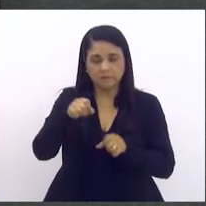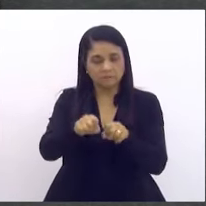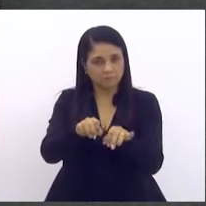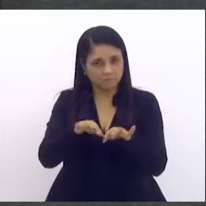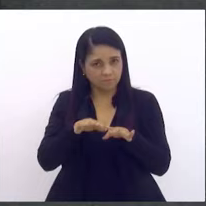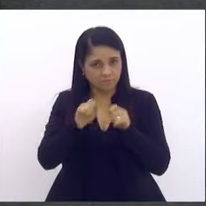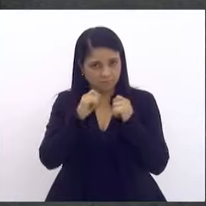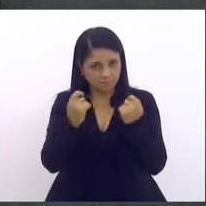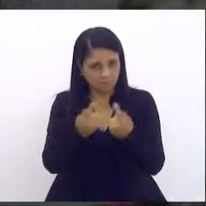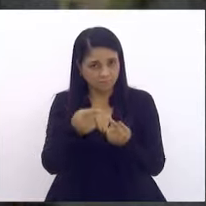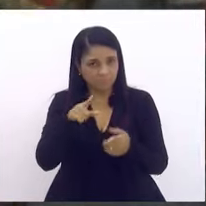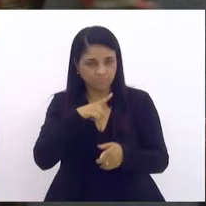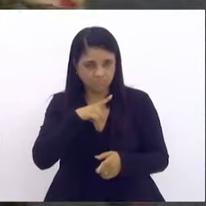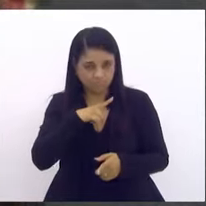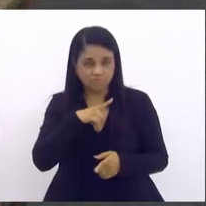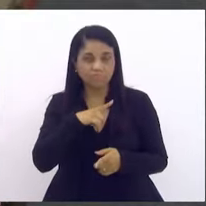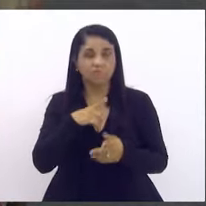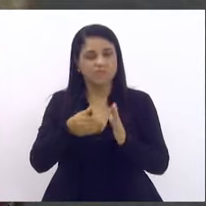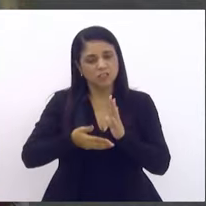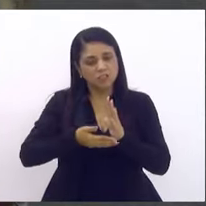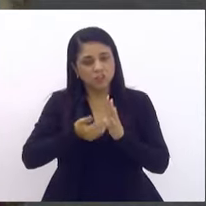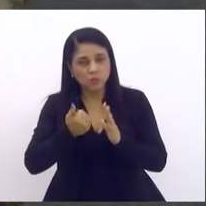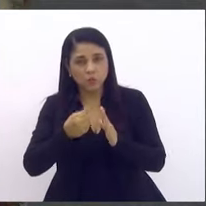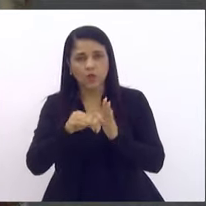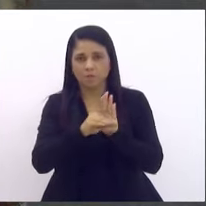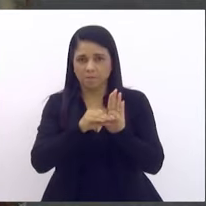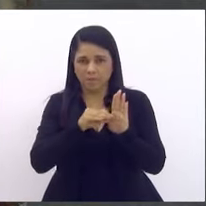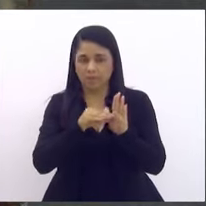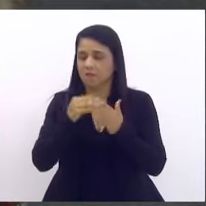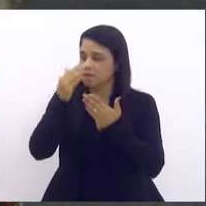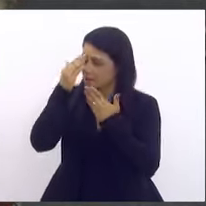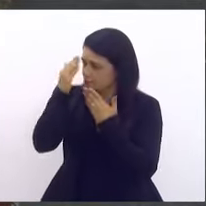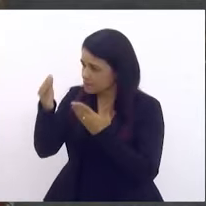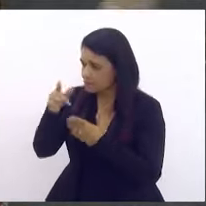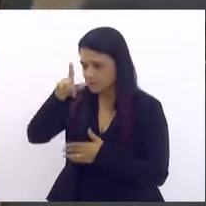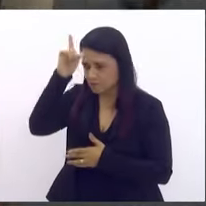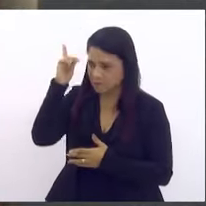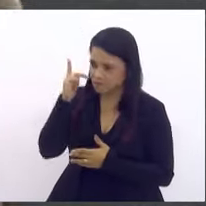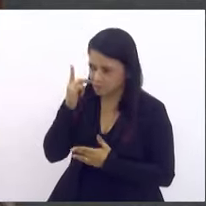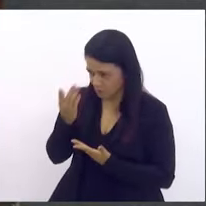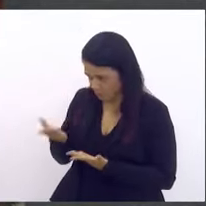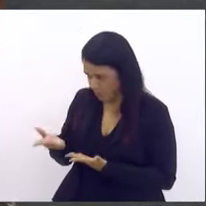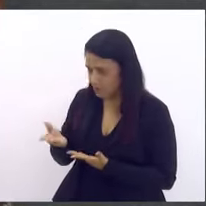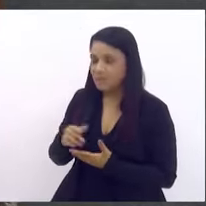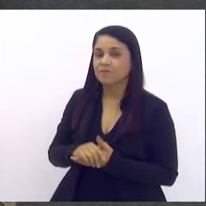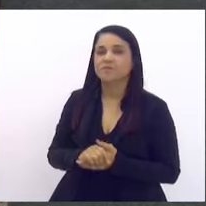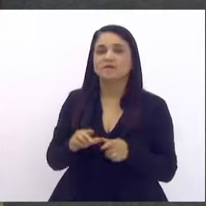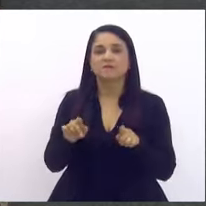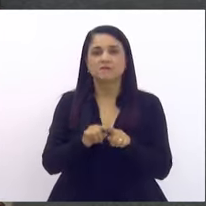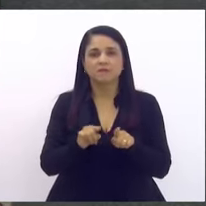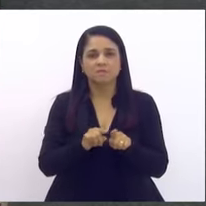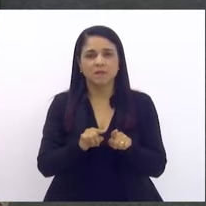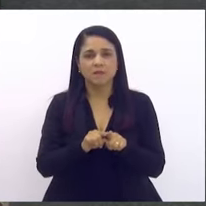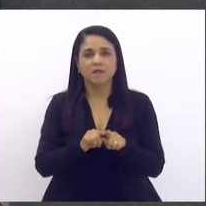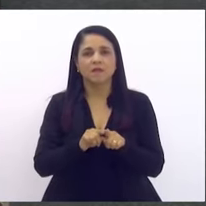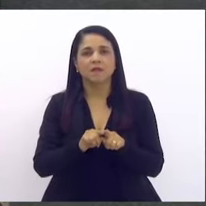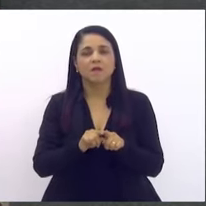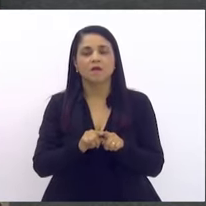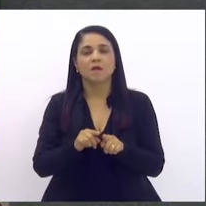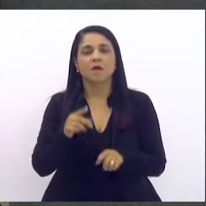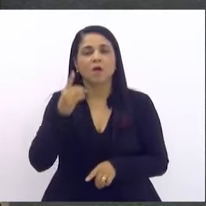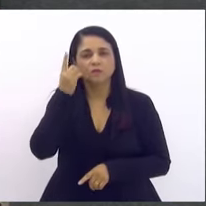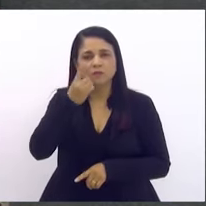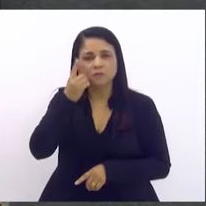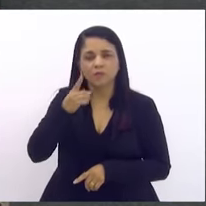e retirou a emenda eu quero fazer esse agradecimento Deputado Luiz Paulo a vossa excelência e de mesma forma também a deputada eh